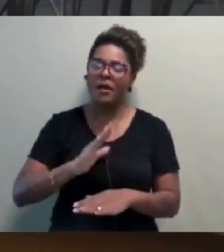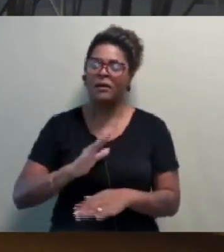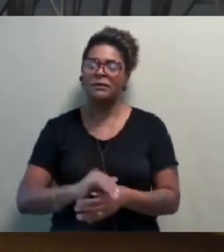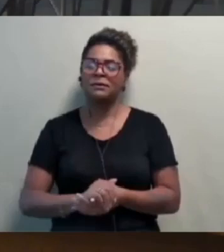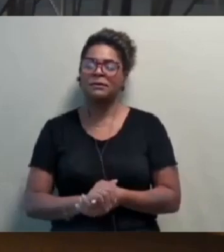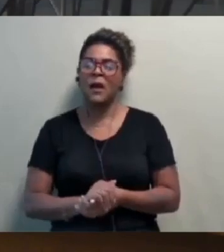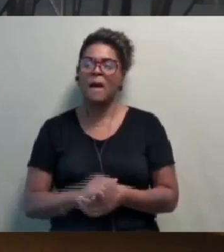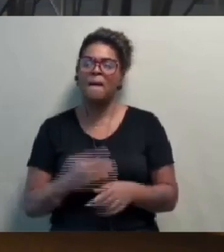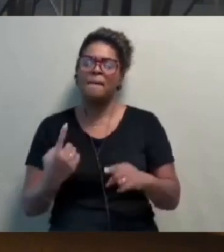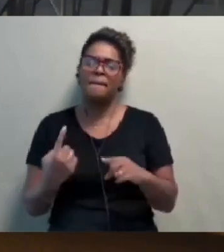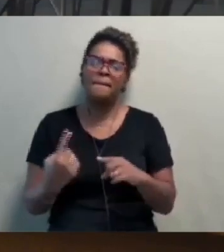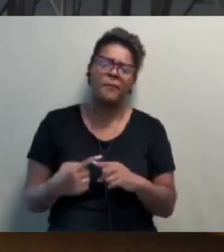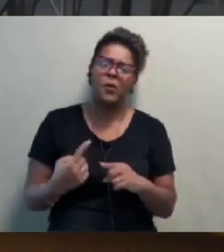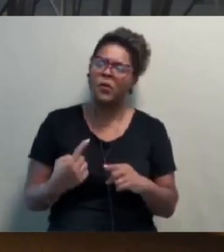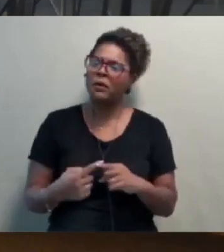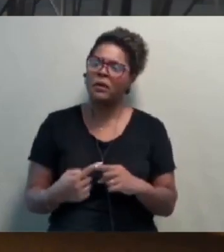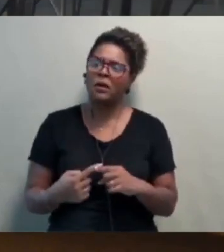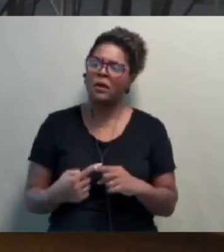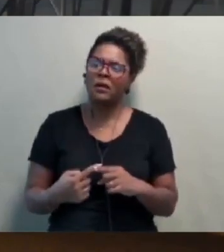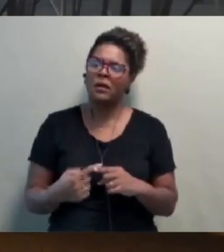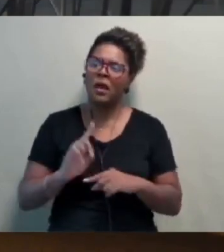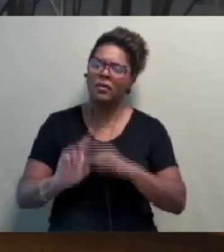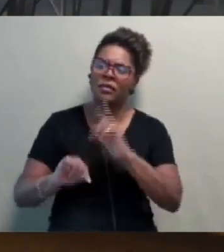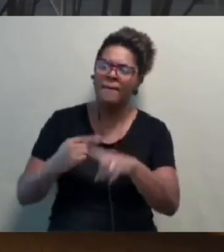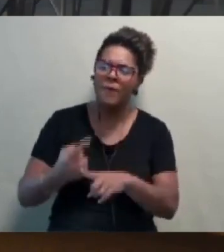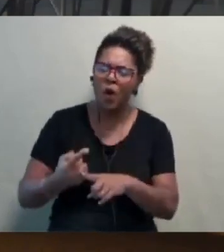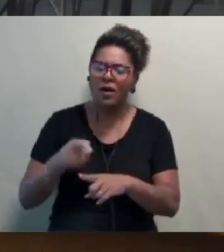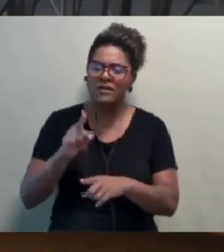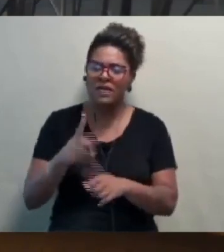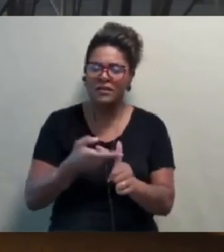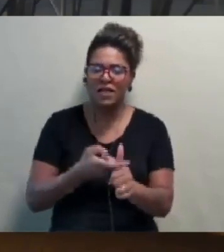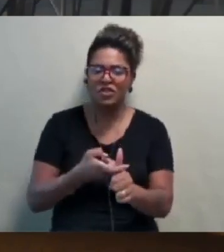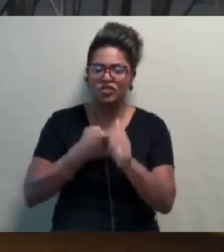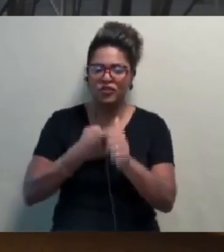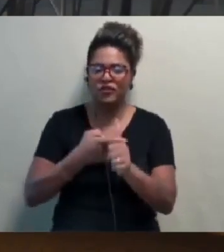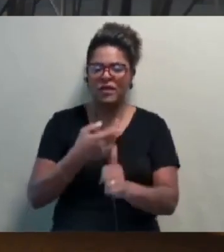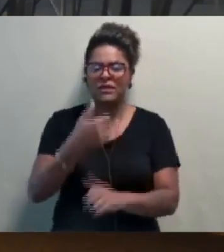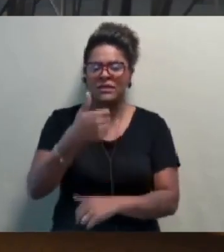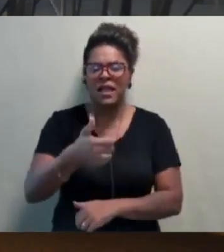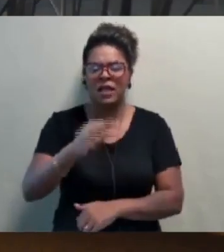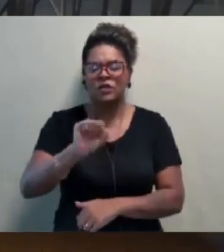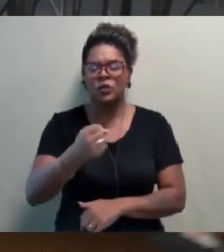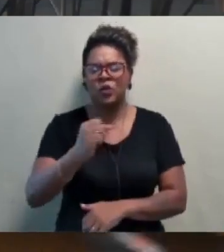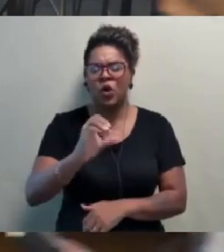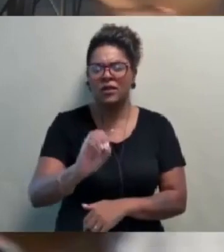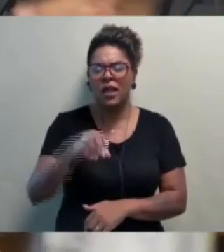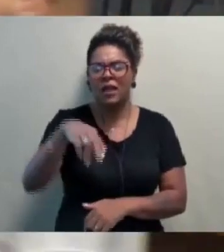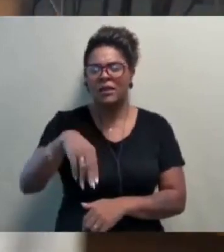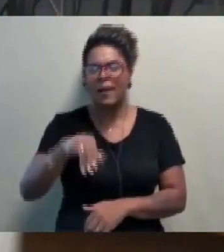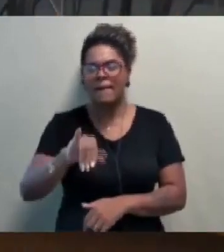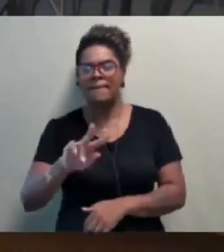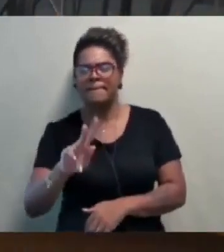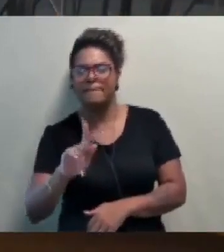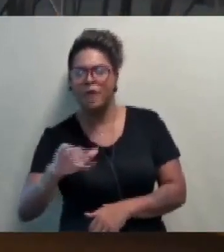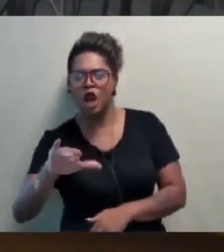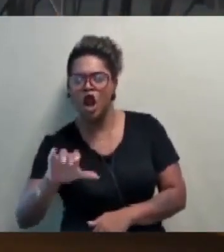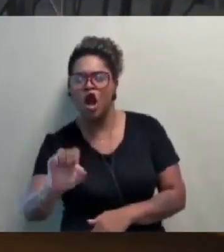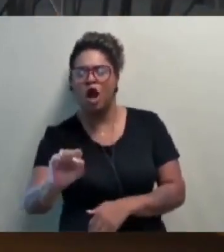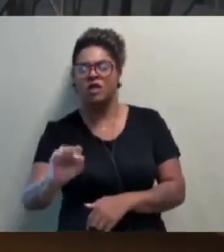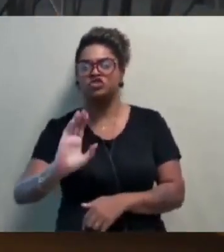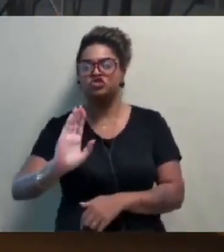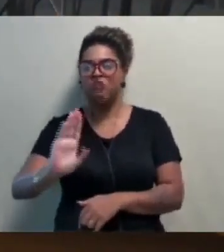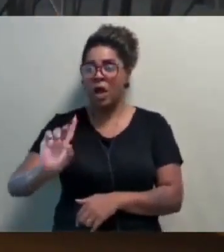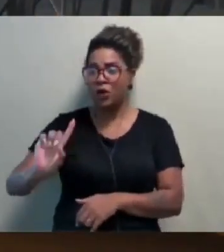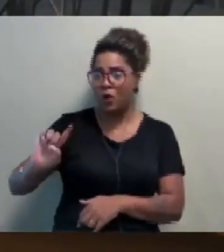por que que, depois desse rombo de 180 milhões, nós temos já no dia seguinte bares